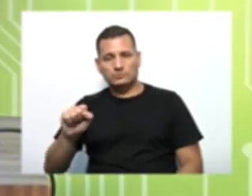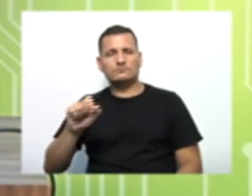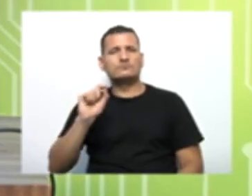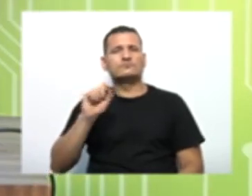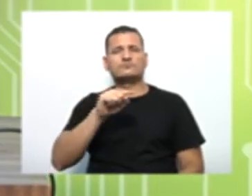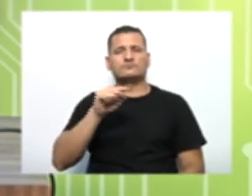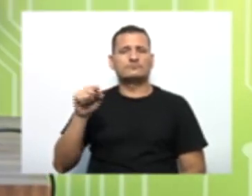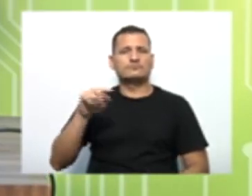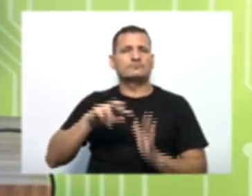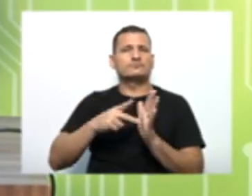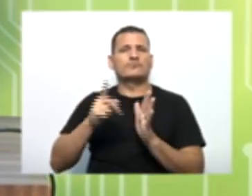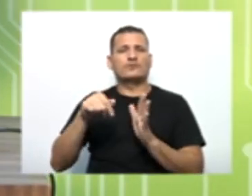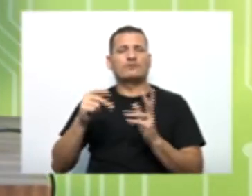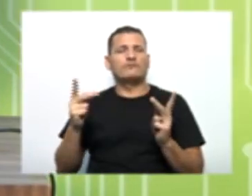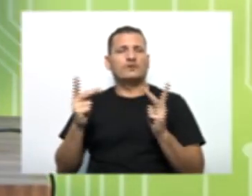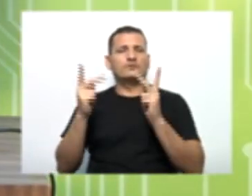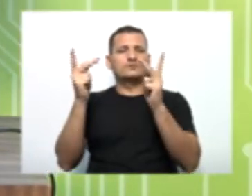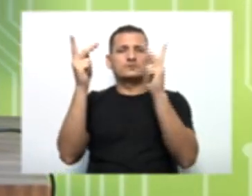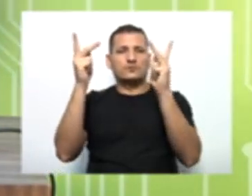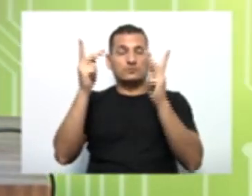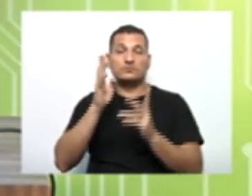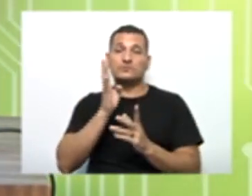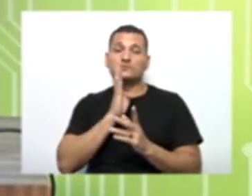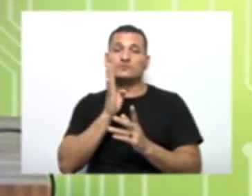que vivemos na cidade, ainda temos